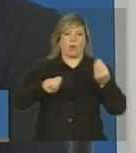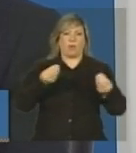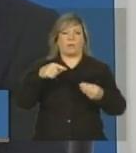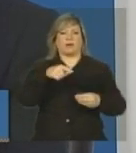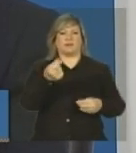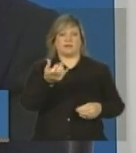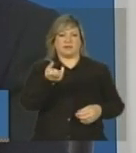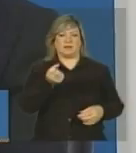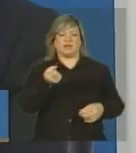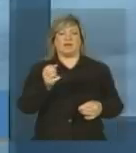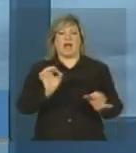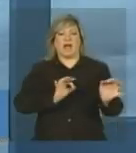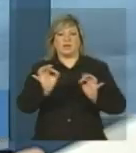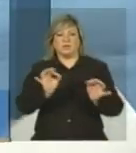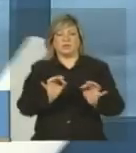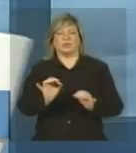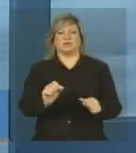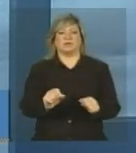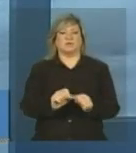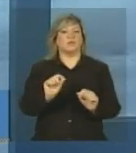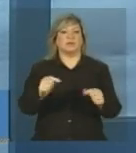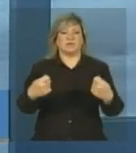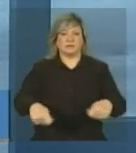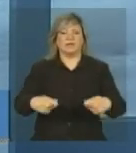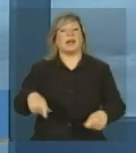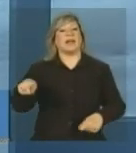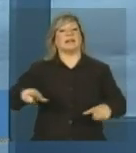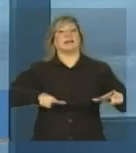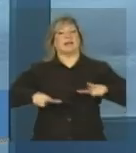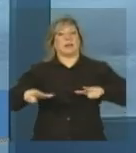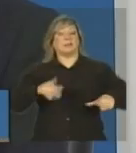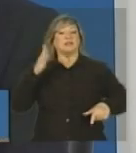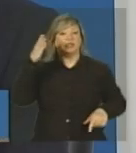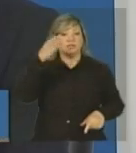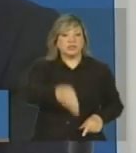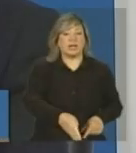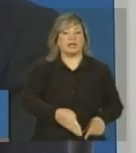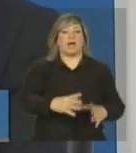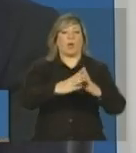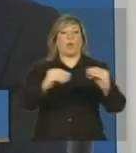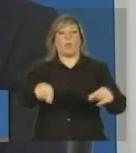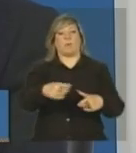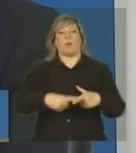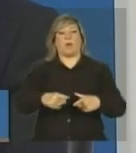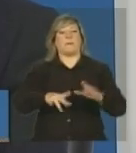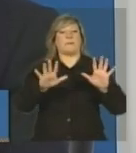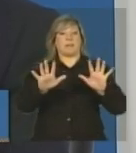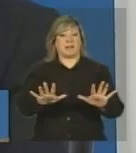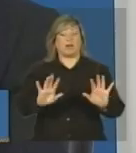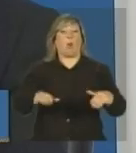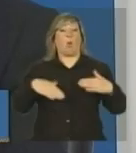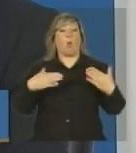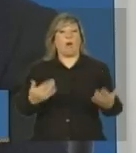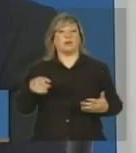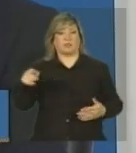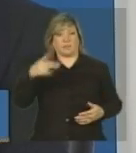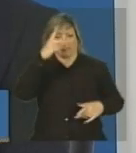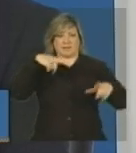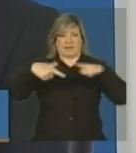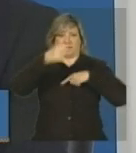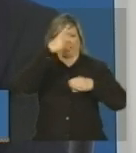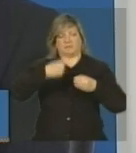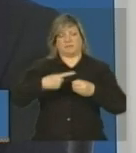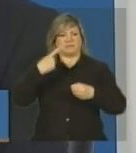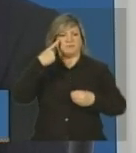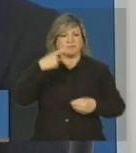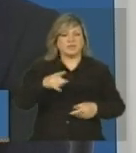fazer os ajustes necessários, ele atua diretamente na solução dos problemas. Mas quando ele identifica alguma irregularidade